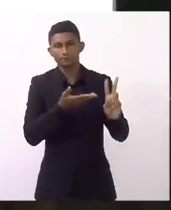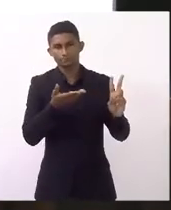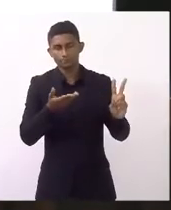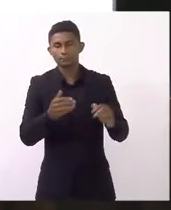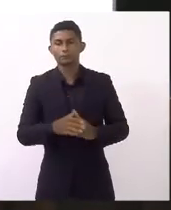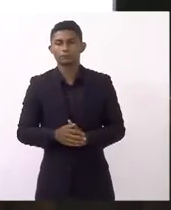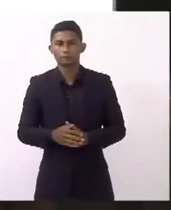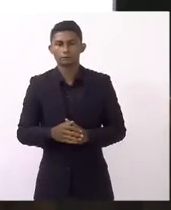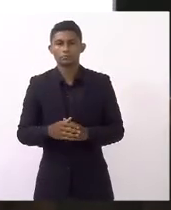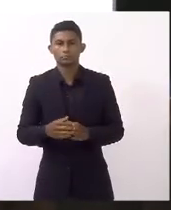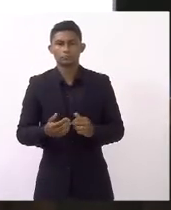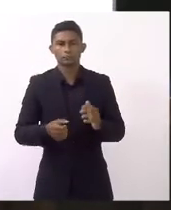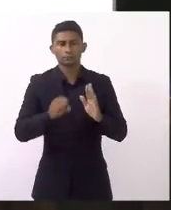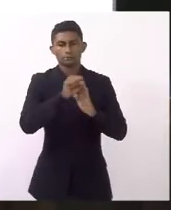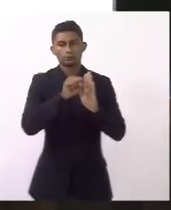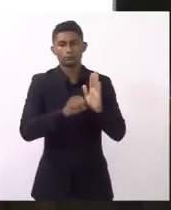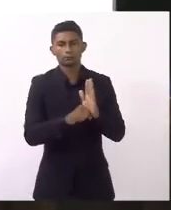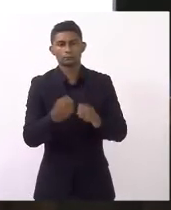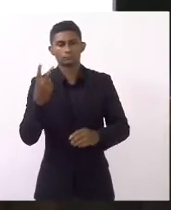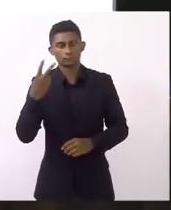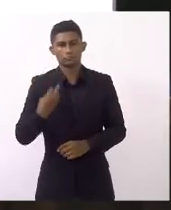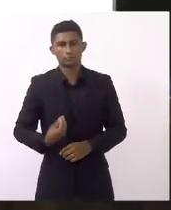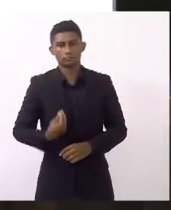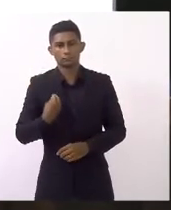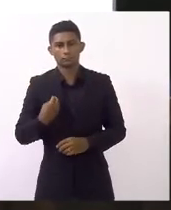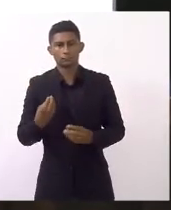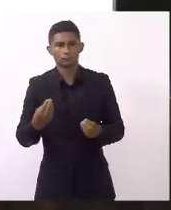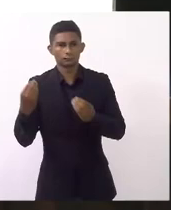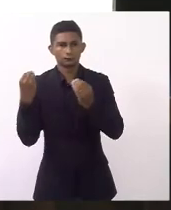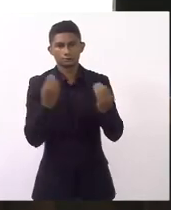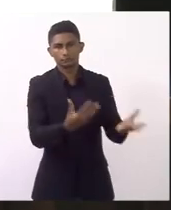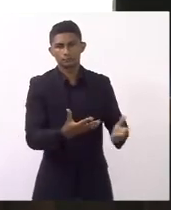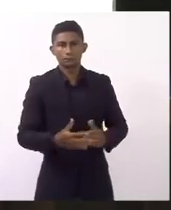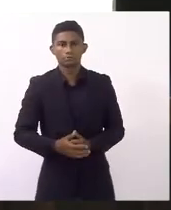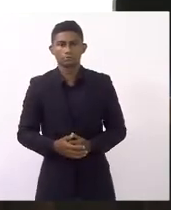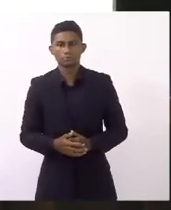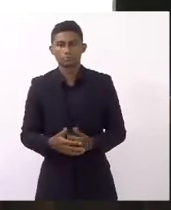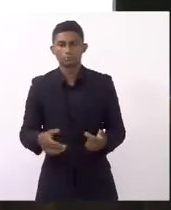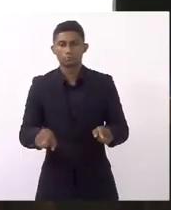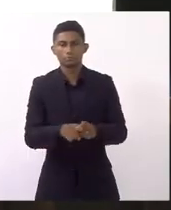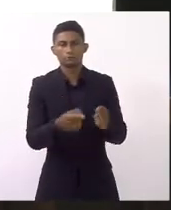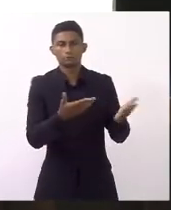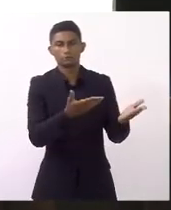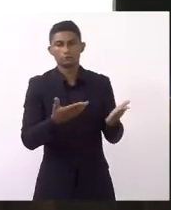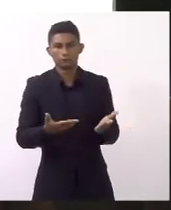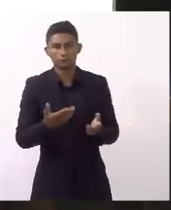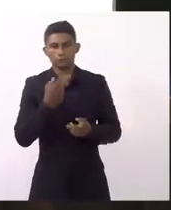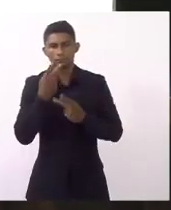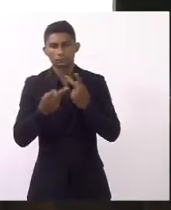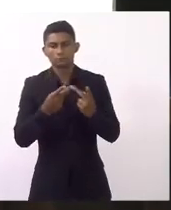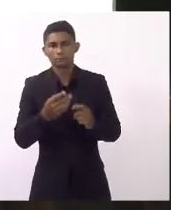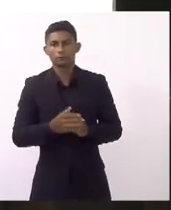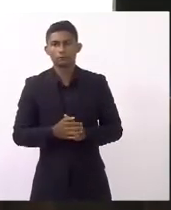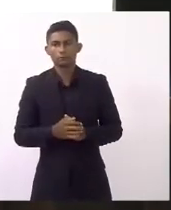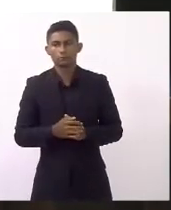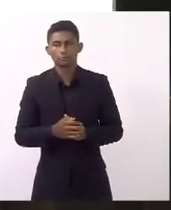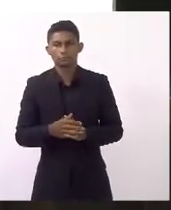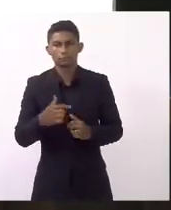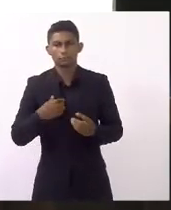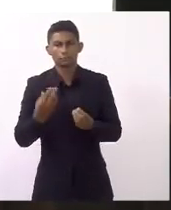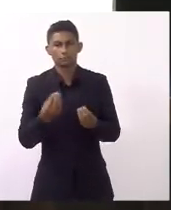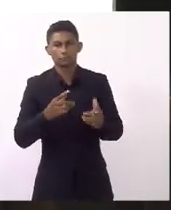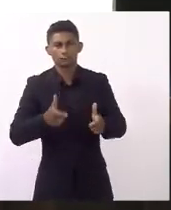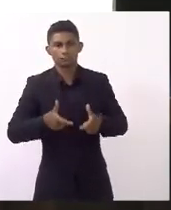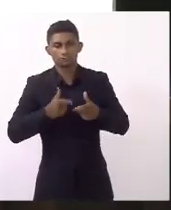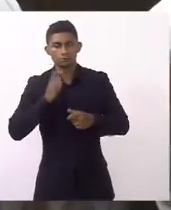nesses dois séculos de existência entrego e passo a fala no primeiro momento Se eu entregar a